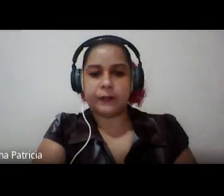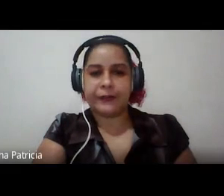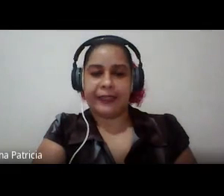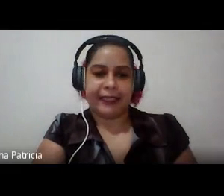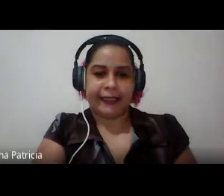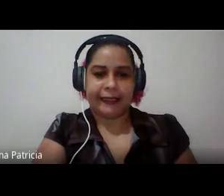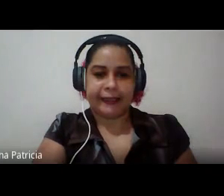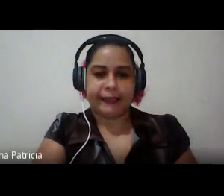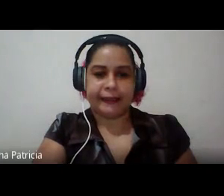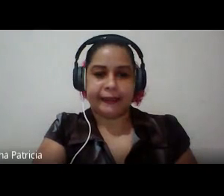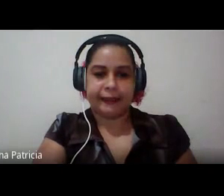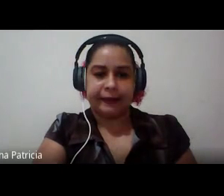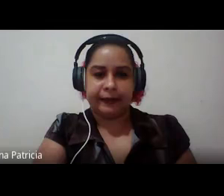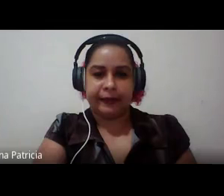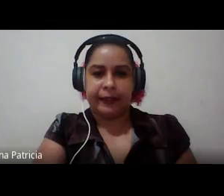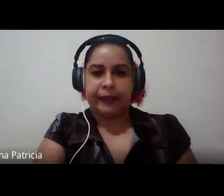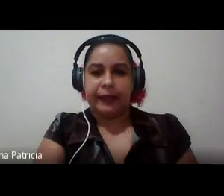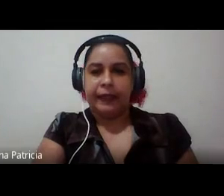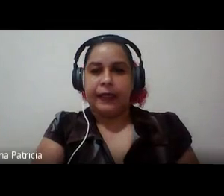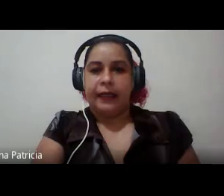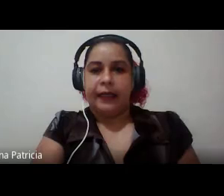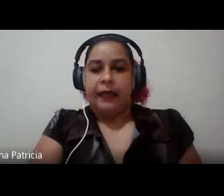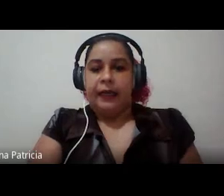Então, voltei.